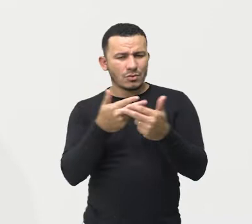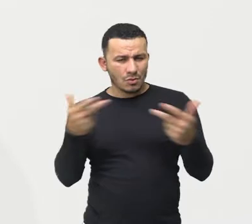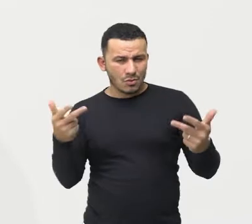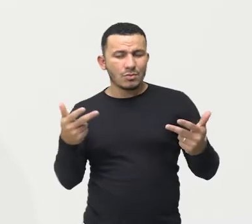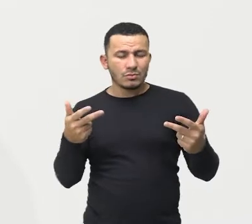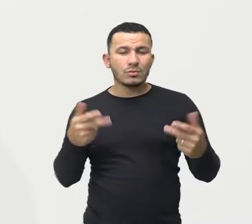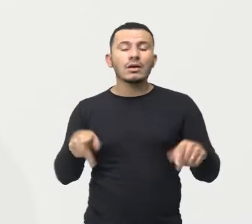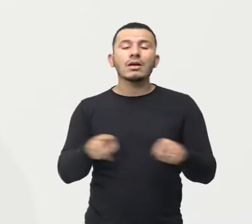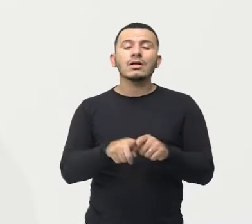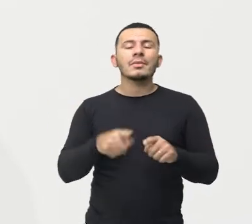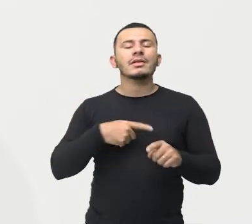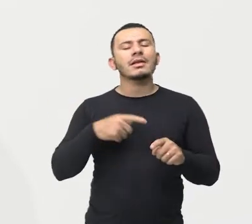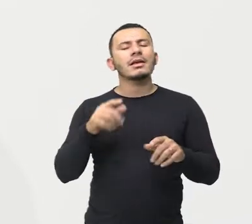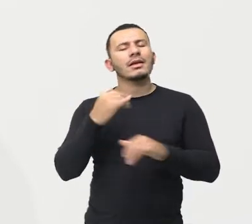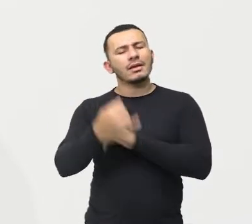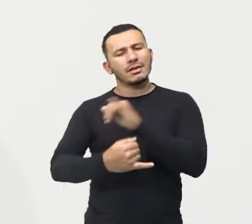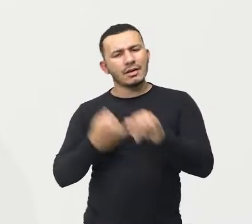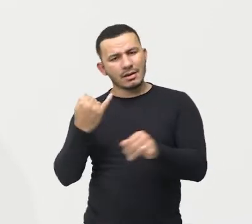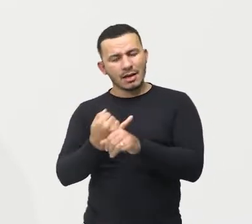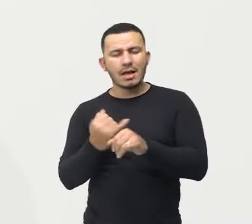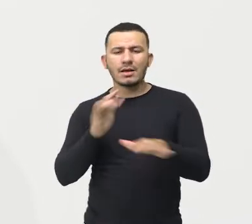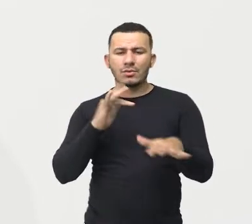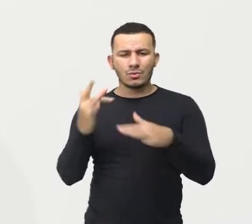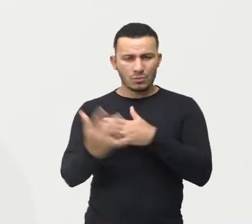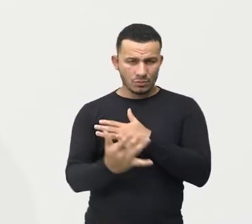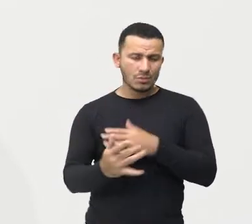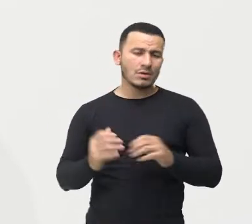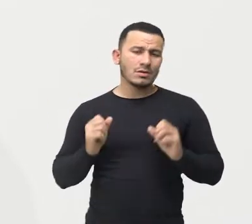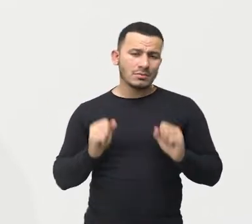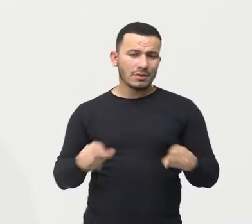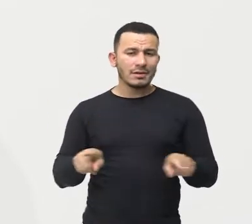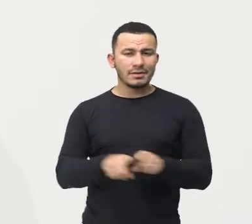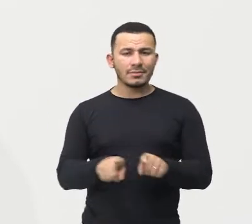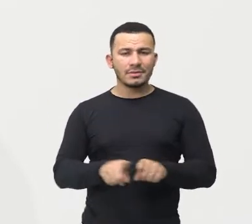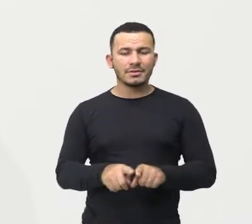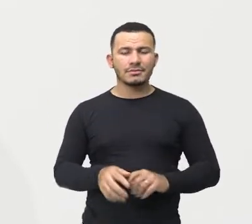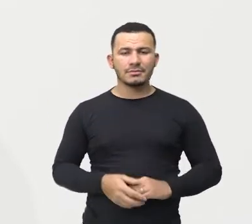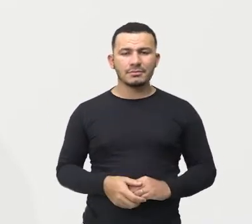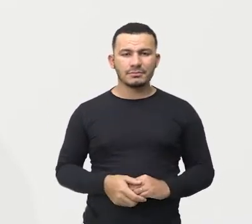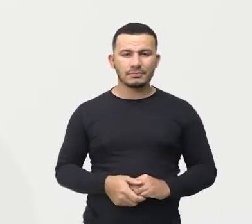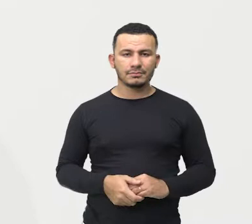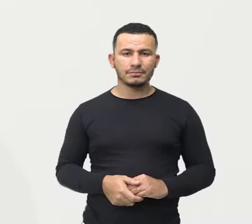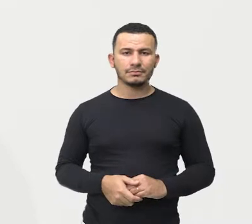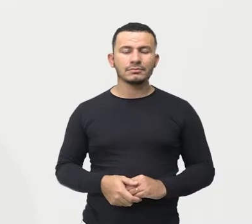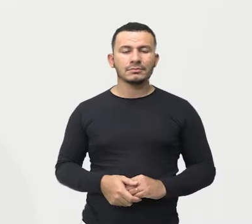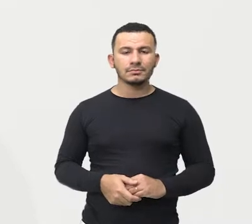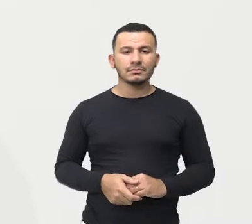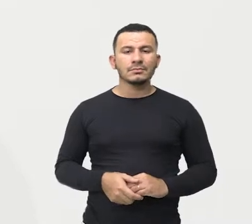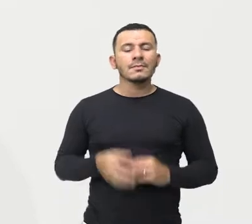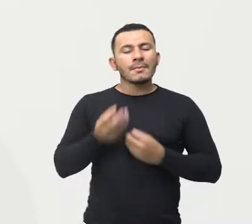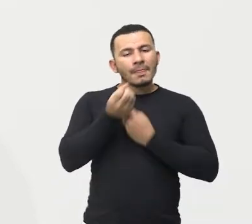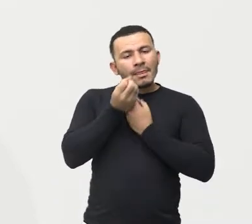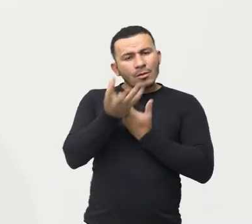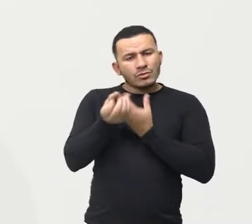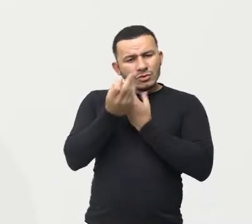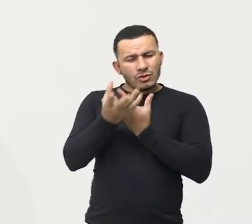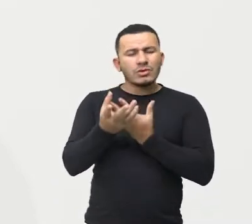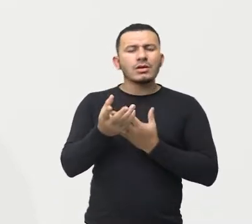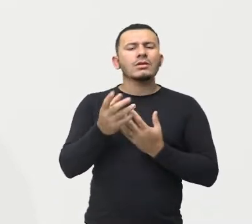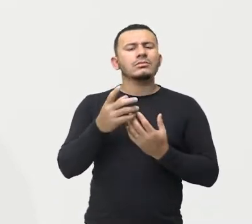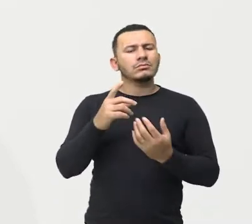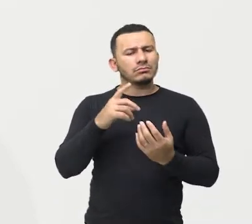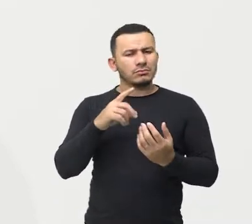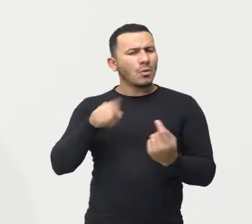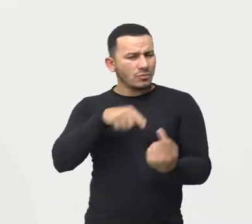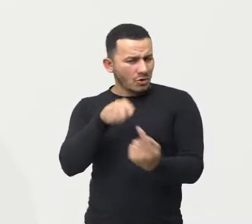certo? E plataformas digitais, ou seja, do meio virtual da internet. Ela tem um objetivo. E qual é esse